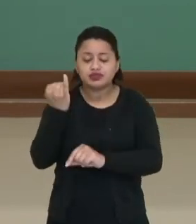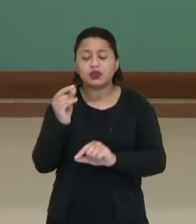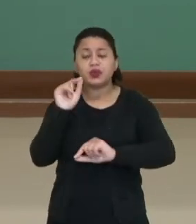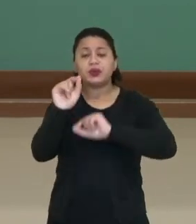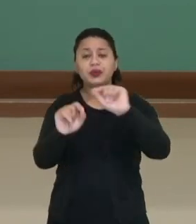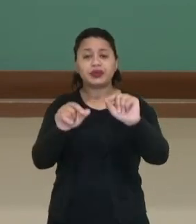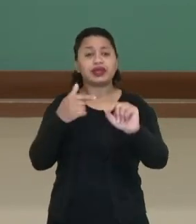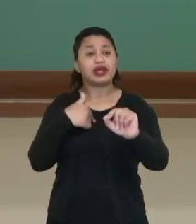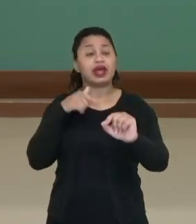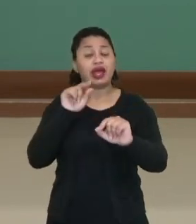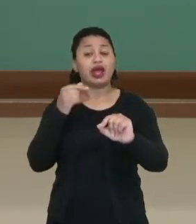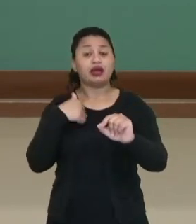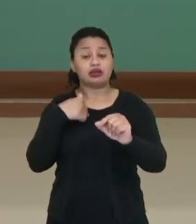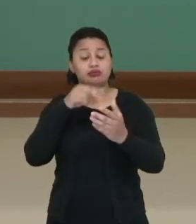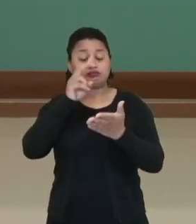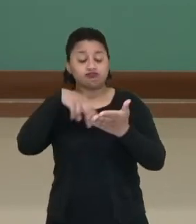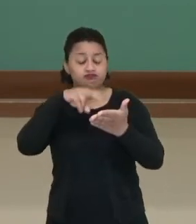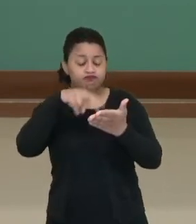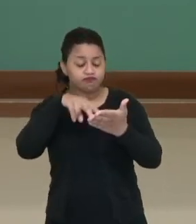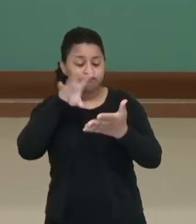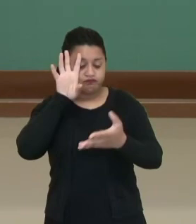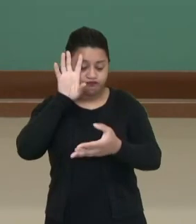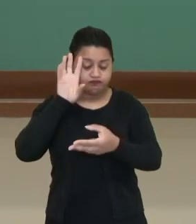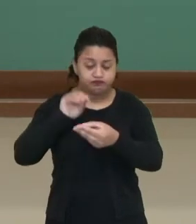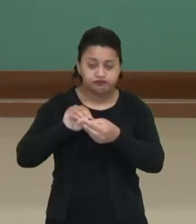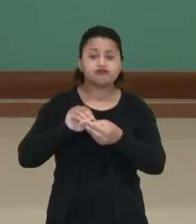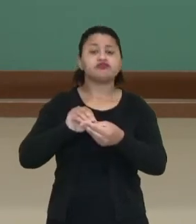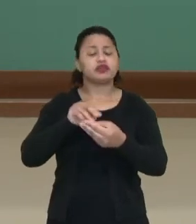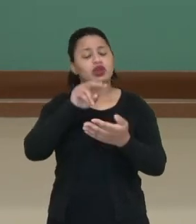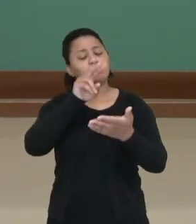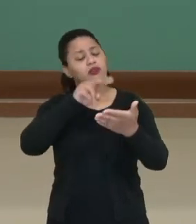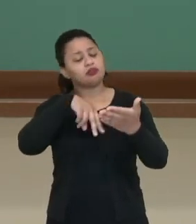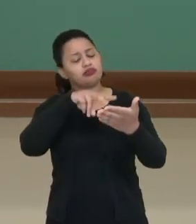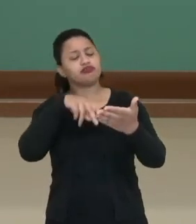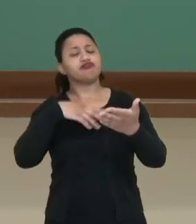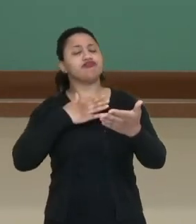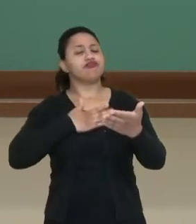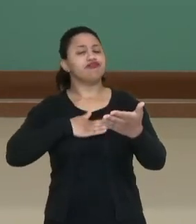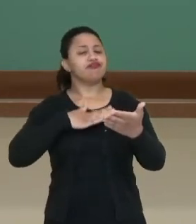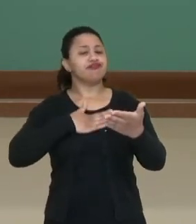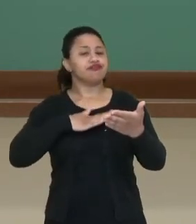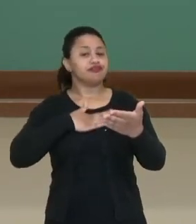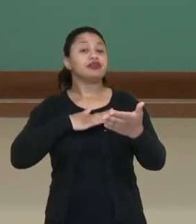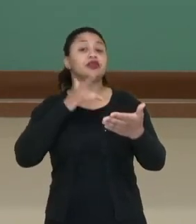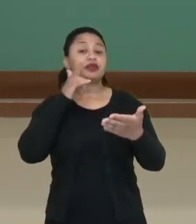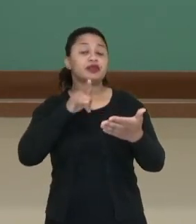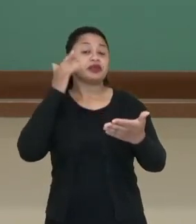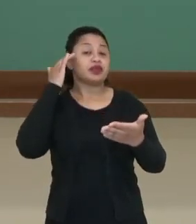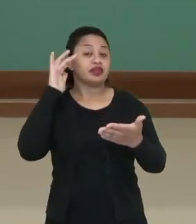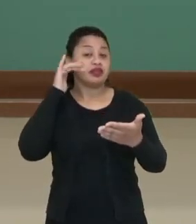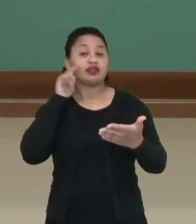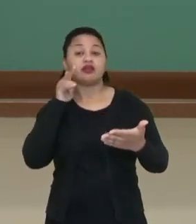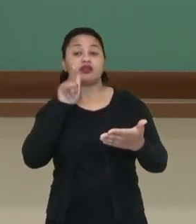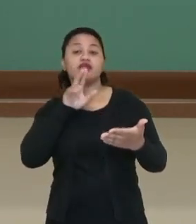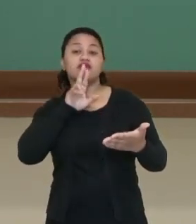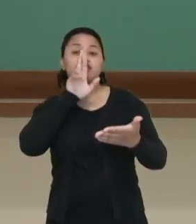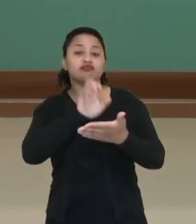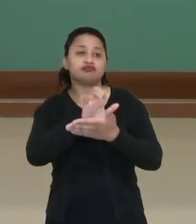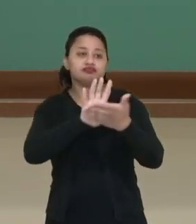é uma excelente leitura. Faça uma leitura com calma, com tranquilidade e que você consegue resolver direitinho. Olha